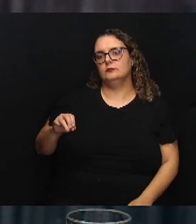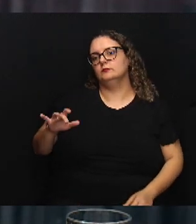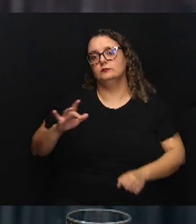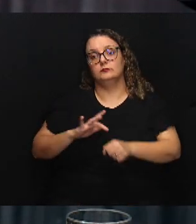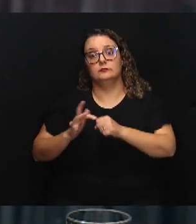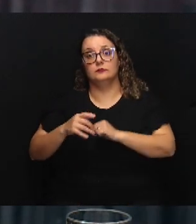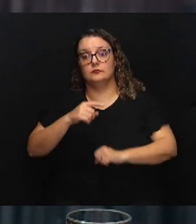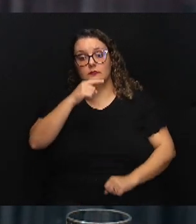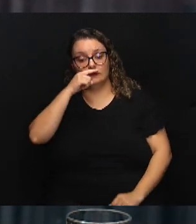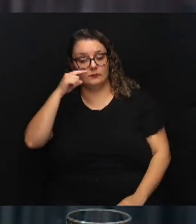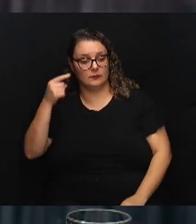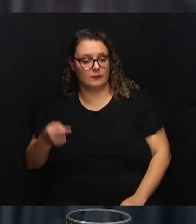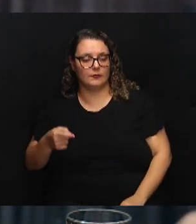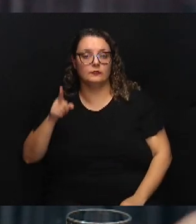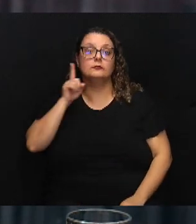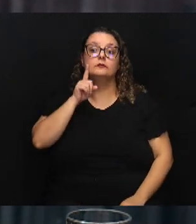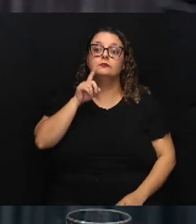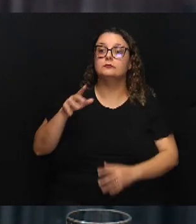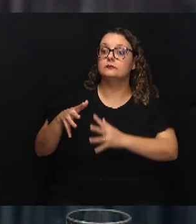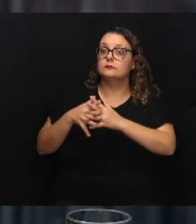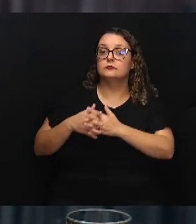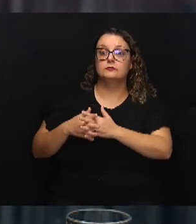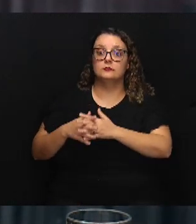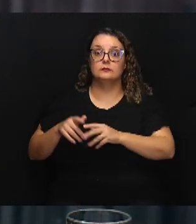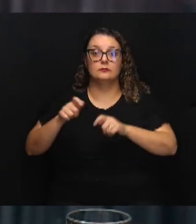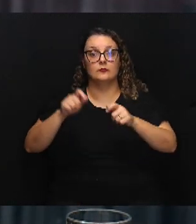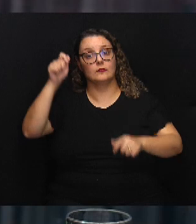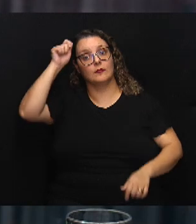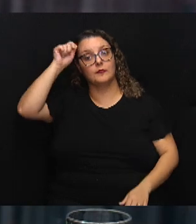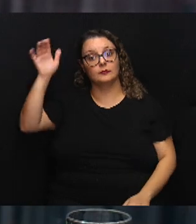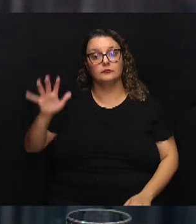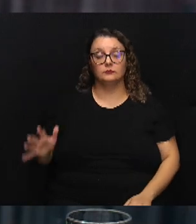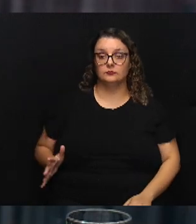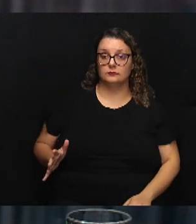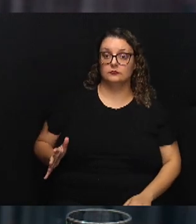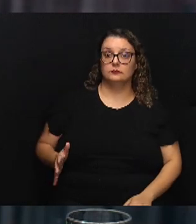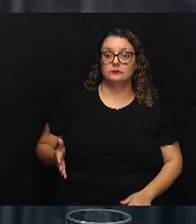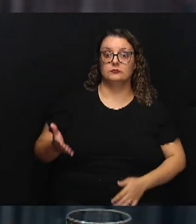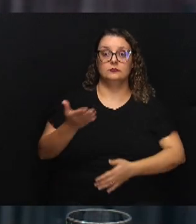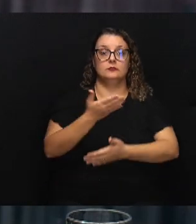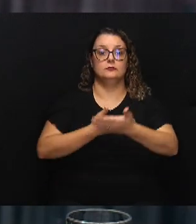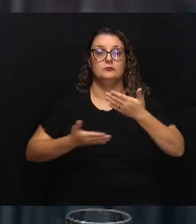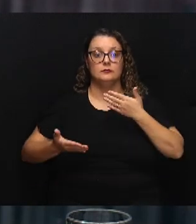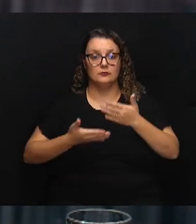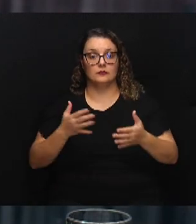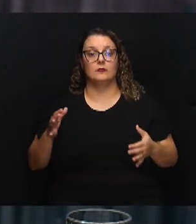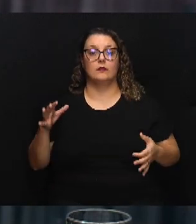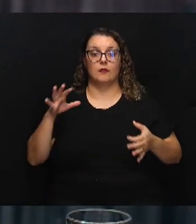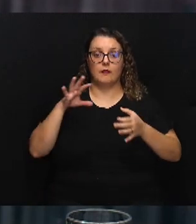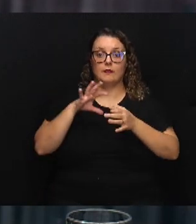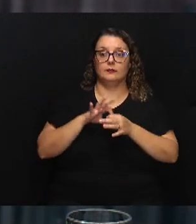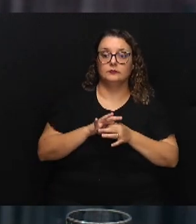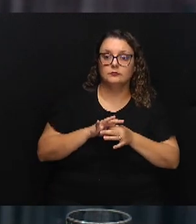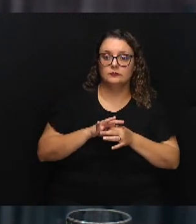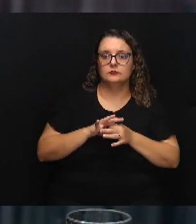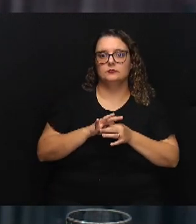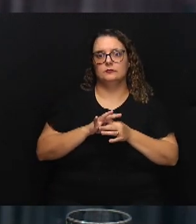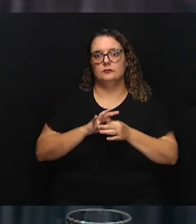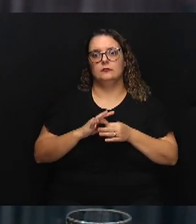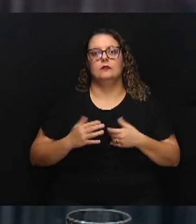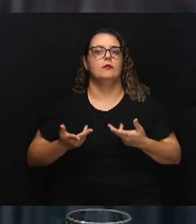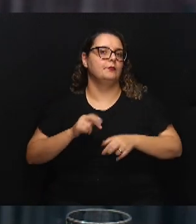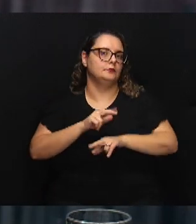Rússia, pessoas dos Estados Unidos, pessoas da África. Então essa troca, essa conexão traz muita